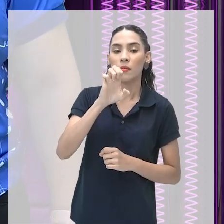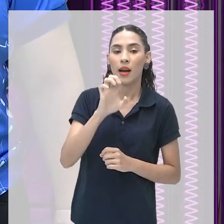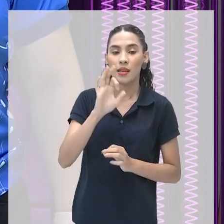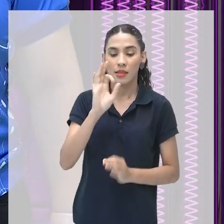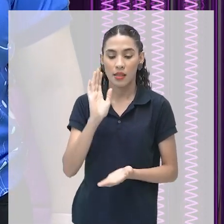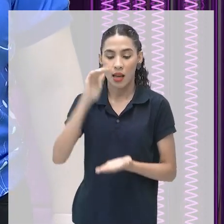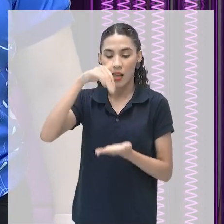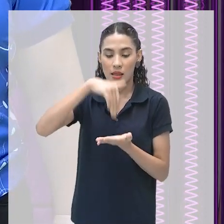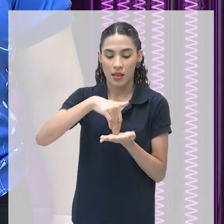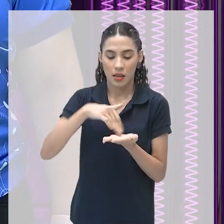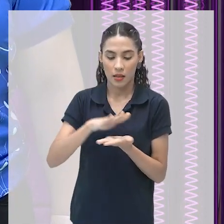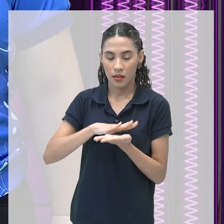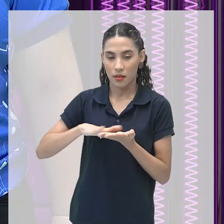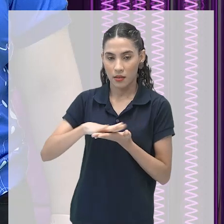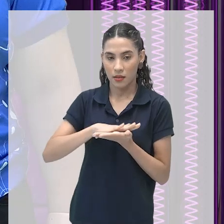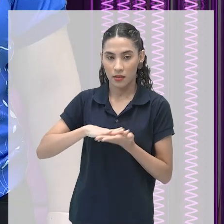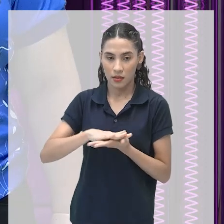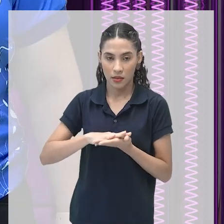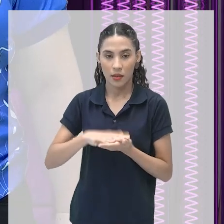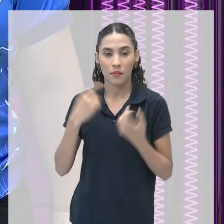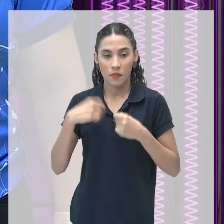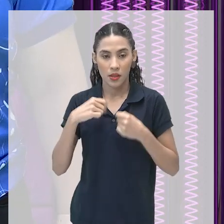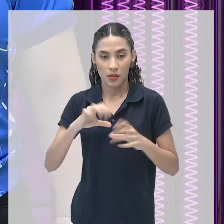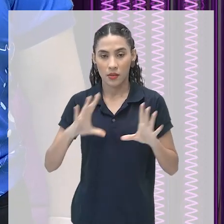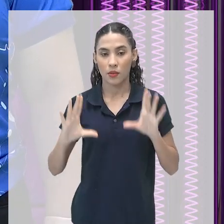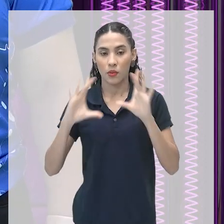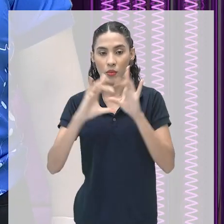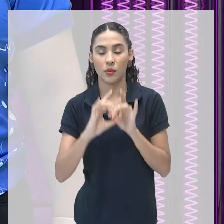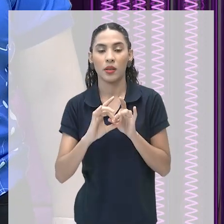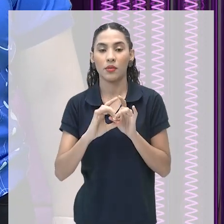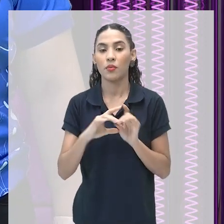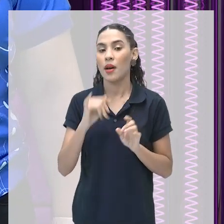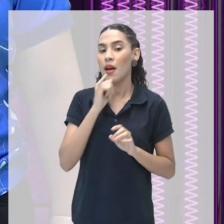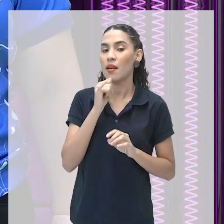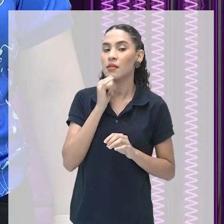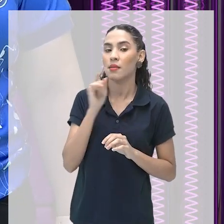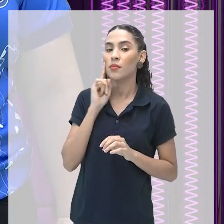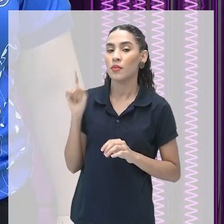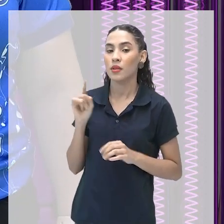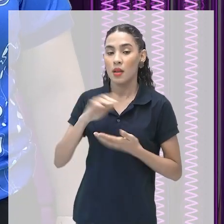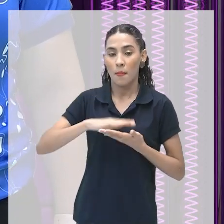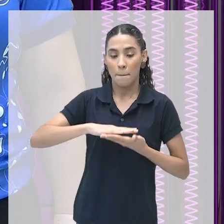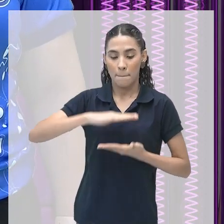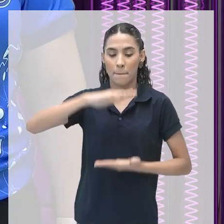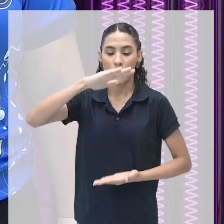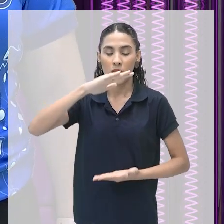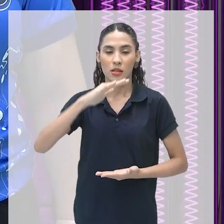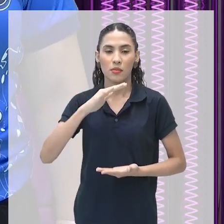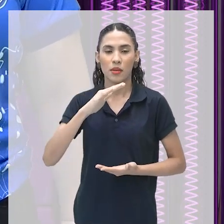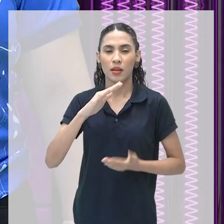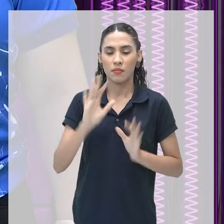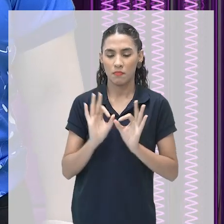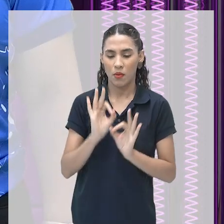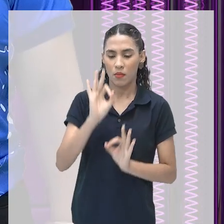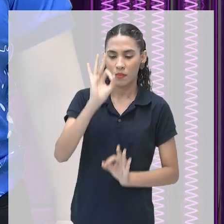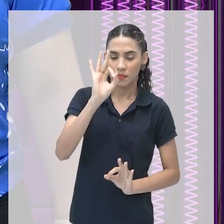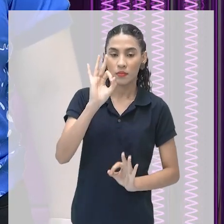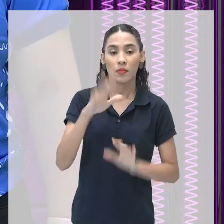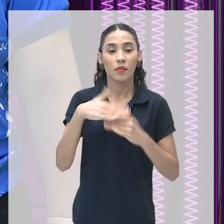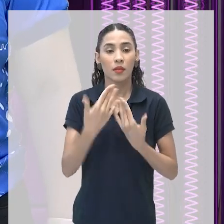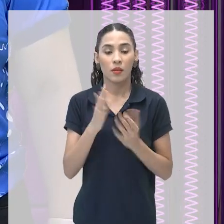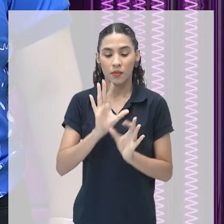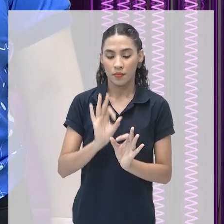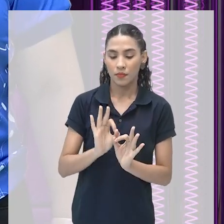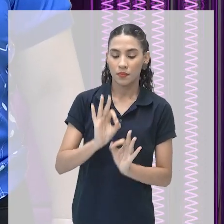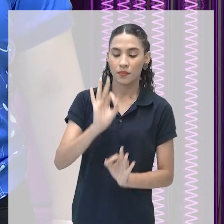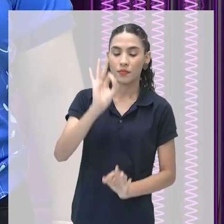chão, né? De forma a ser perpendicular. Nesse caso aqui, como esse prisma ele está bem retinho, aí a altura